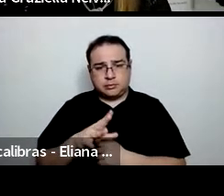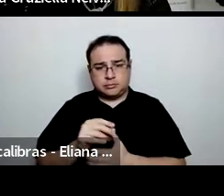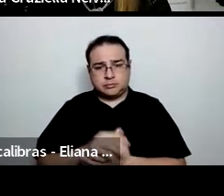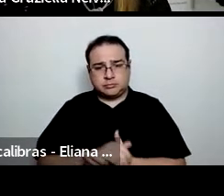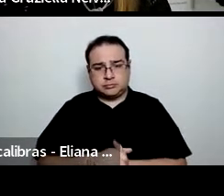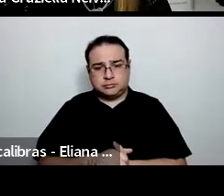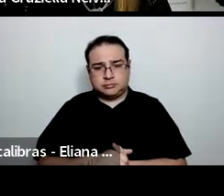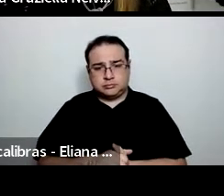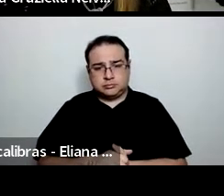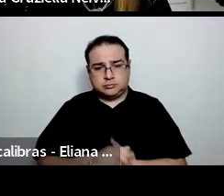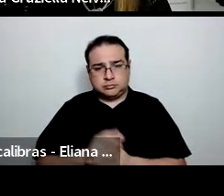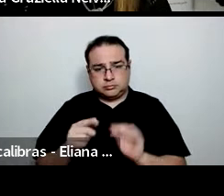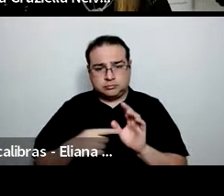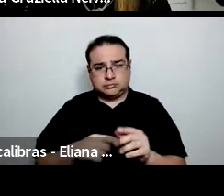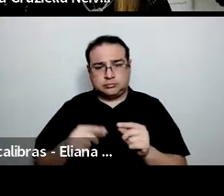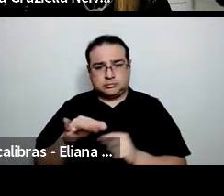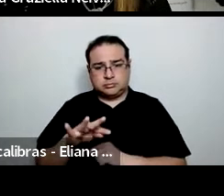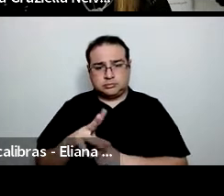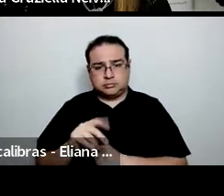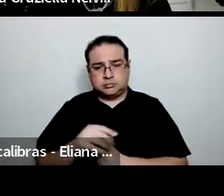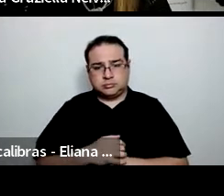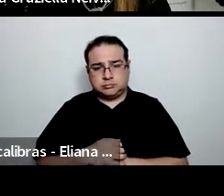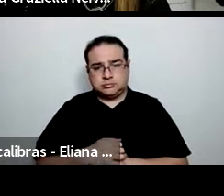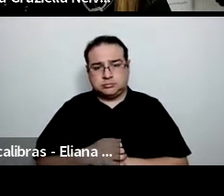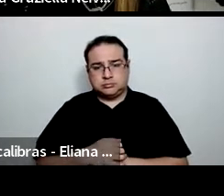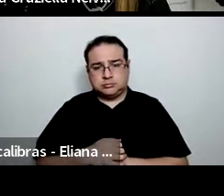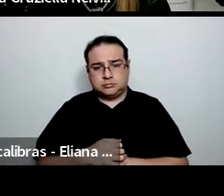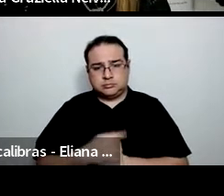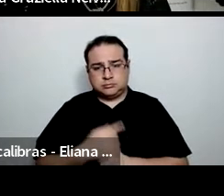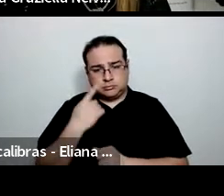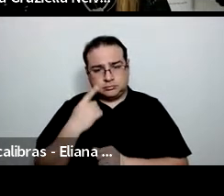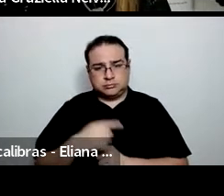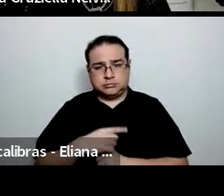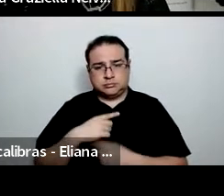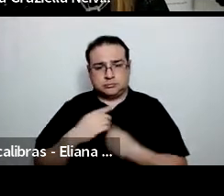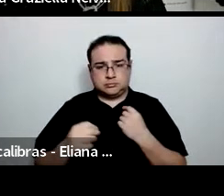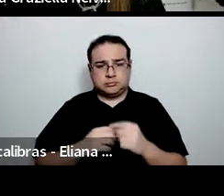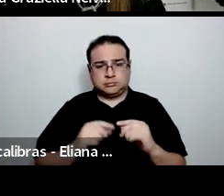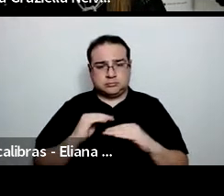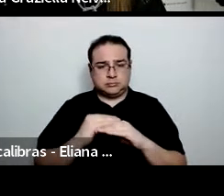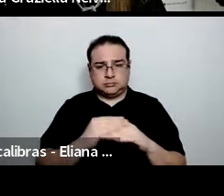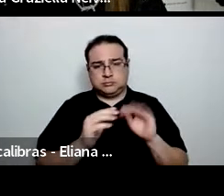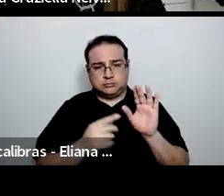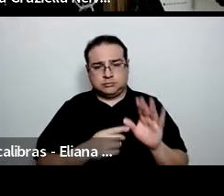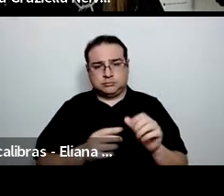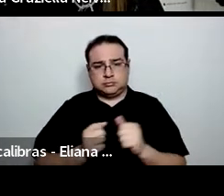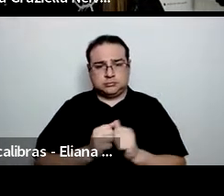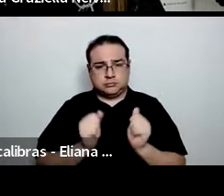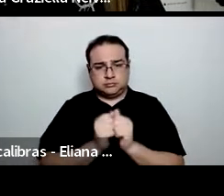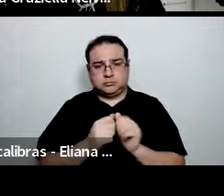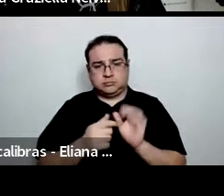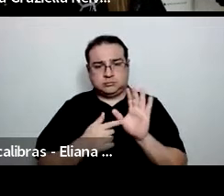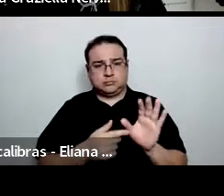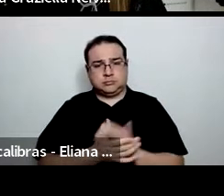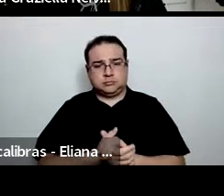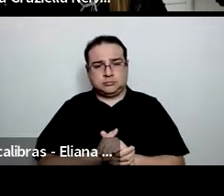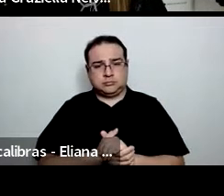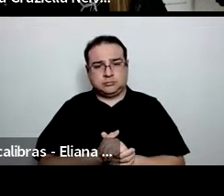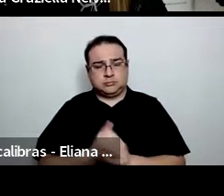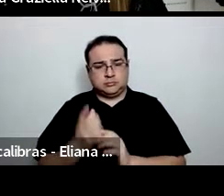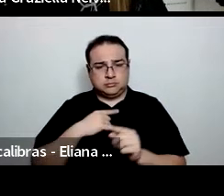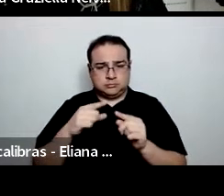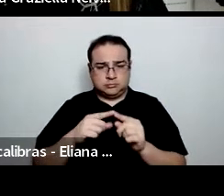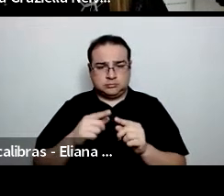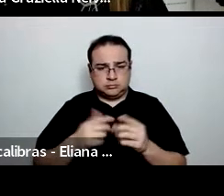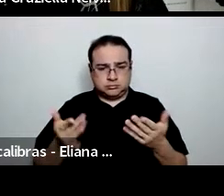alguma divergência nesse sentido não né então por unanimidade levar para pegando como mar bom Então